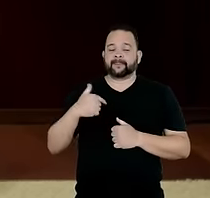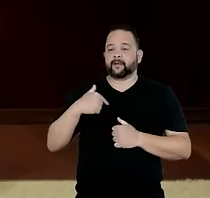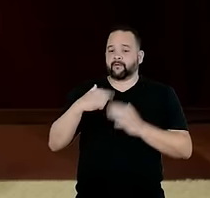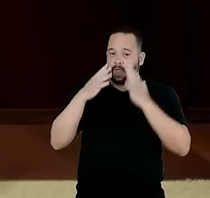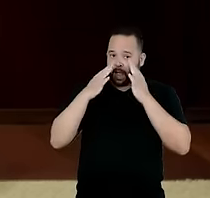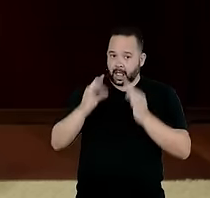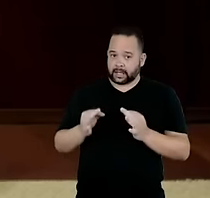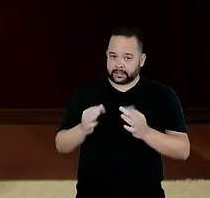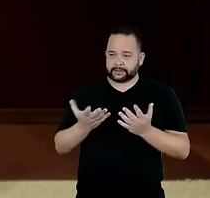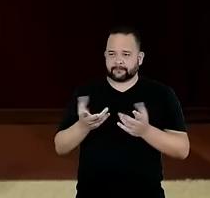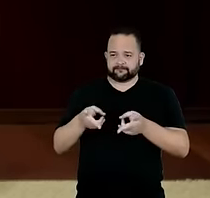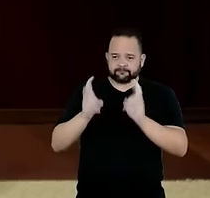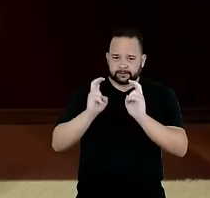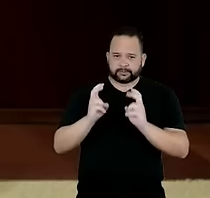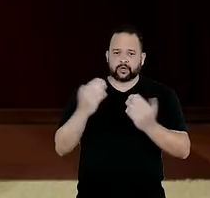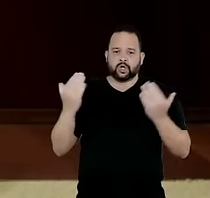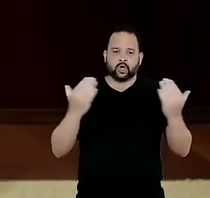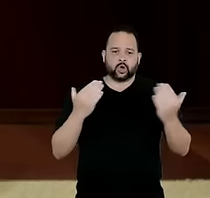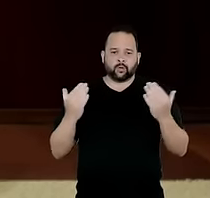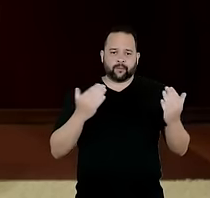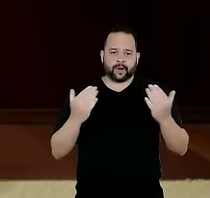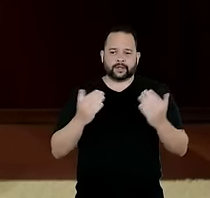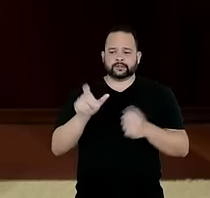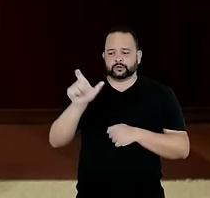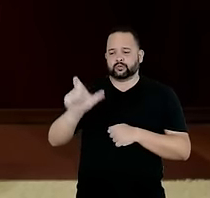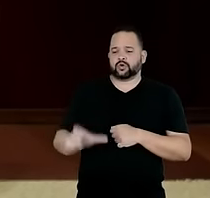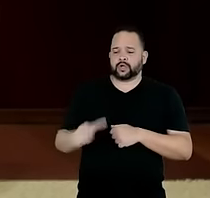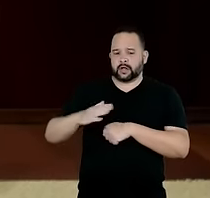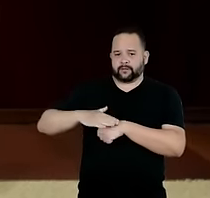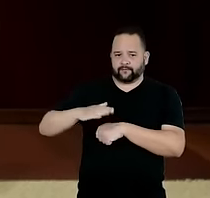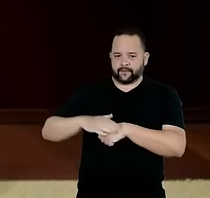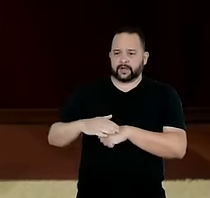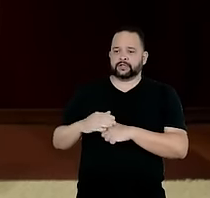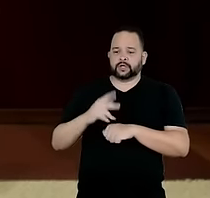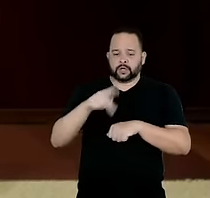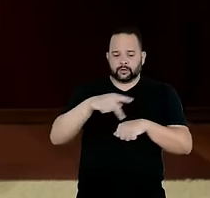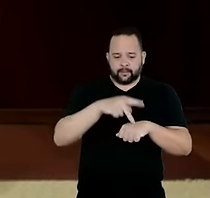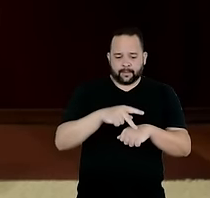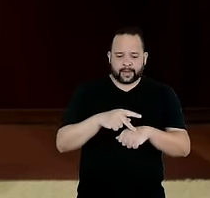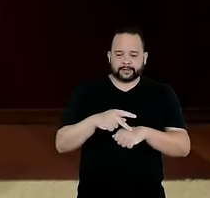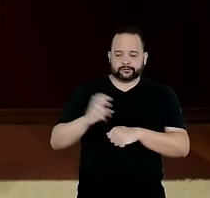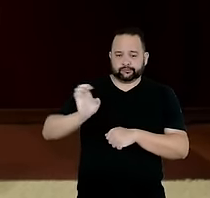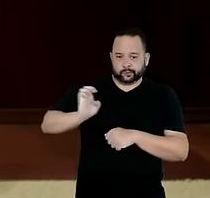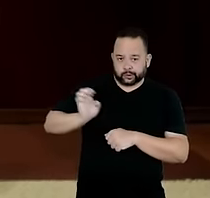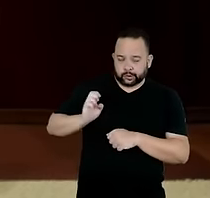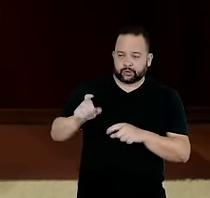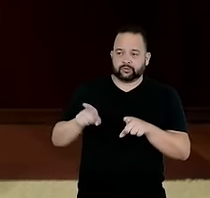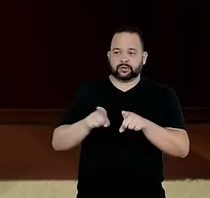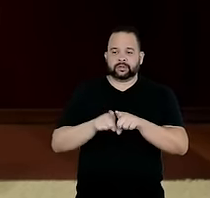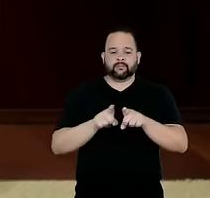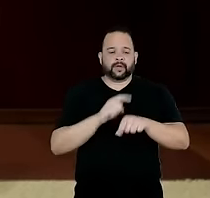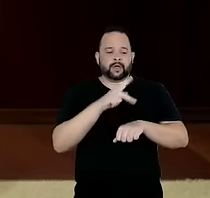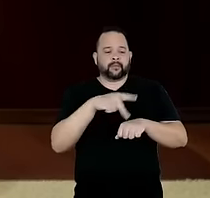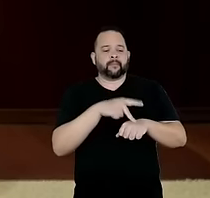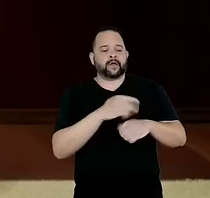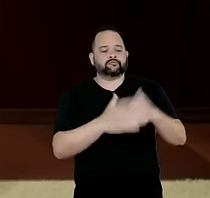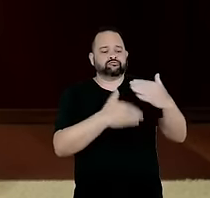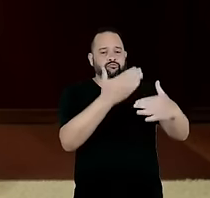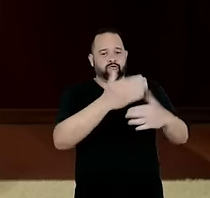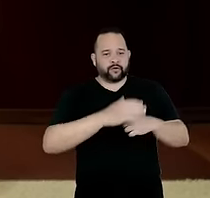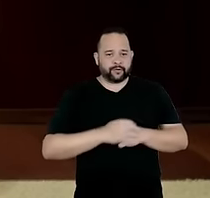comparação que ele faz entre eh desenvolvidos e emergentes né então mostrando que o gasto fiscal